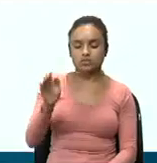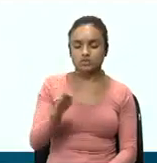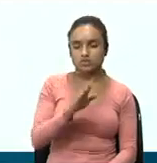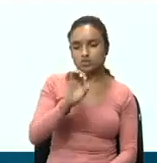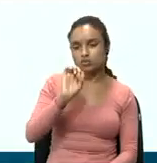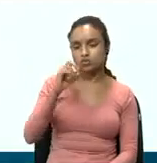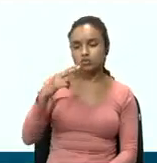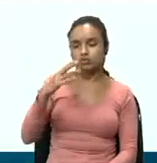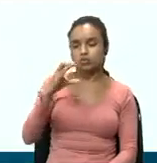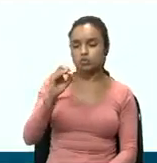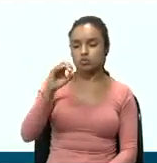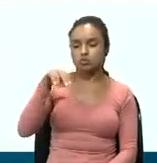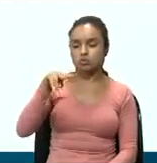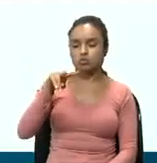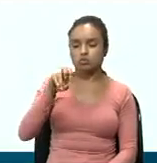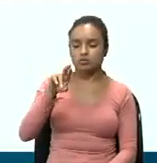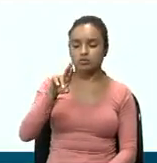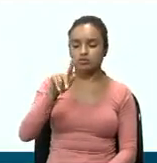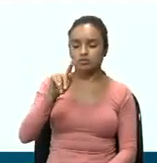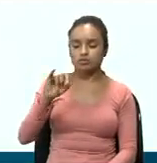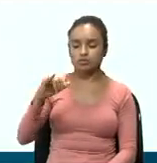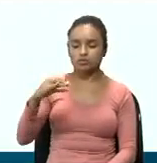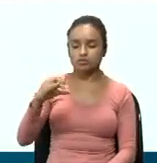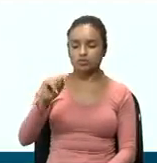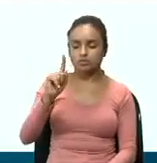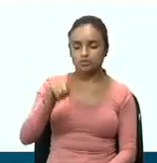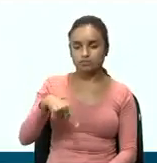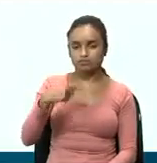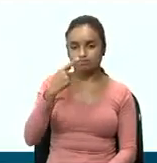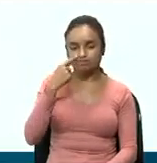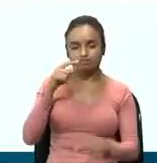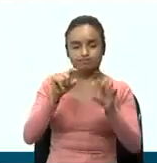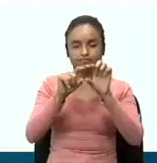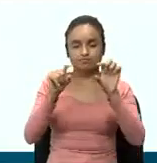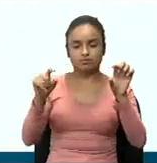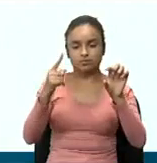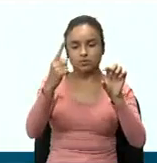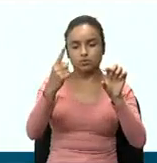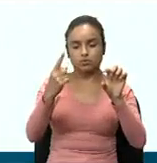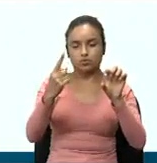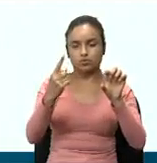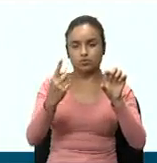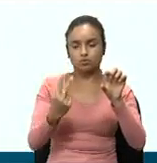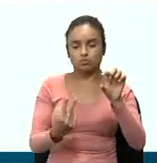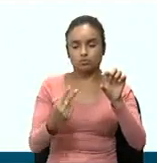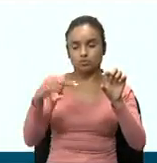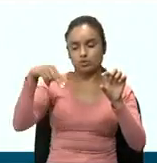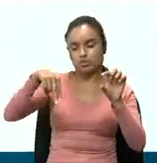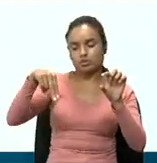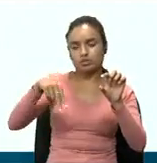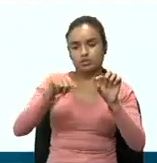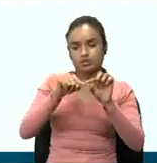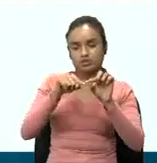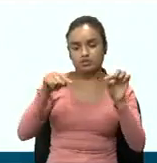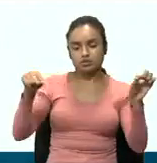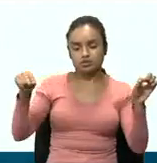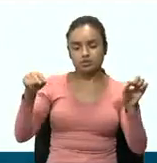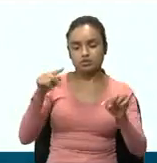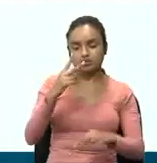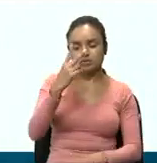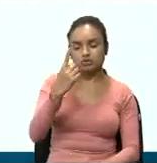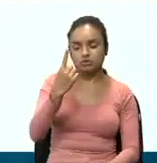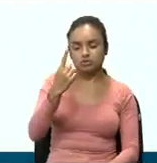termo geral, que é 1 sobre 2n, e nós iremos fazer o quê? Nós iremos fazer o